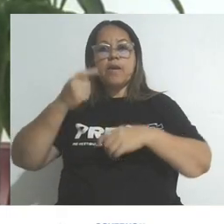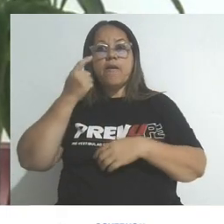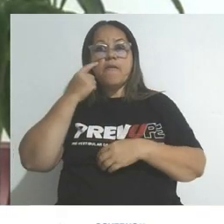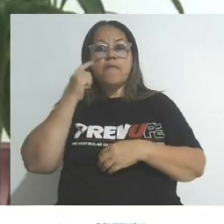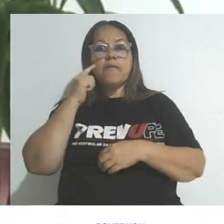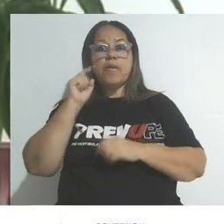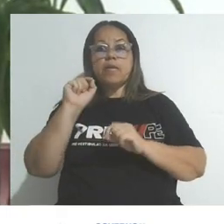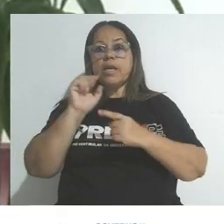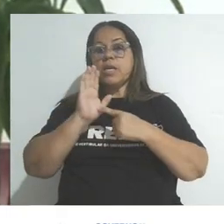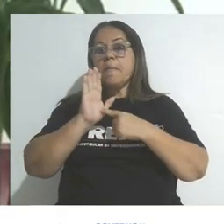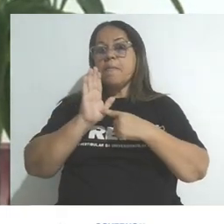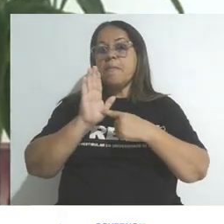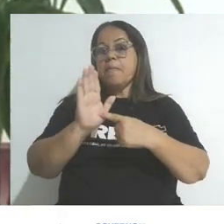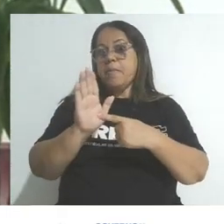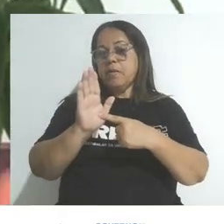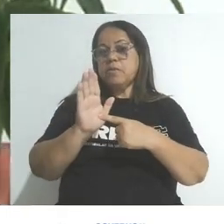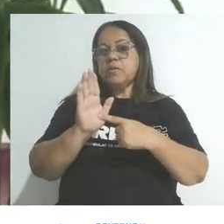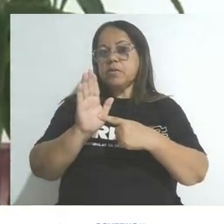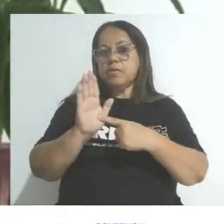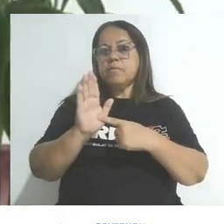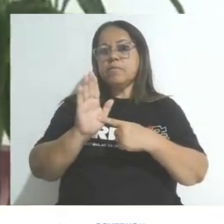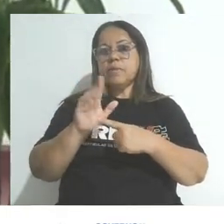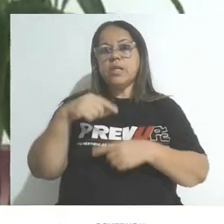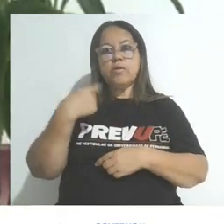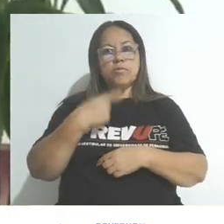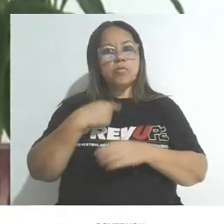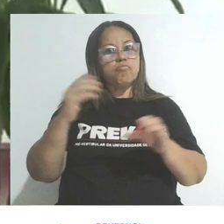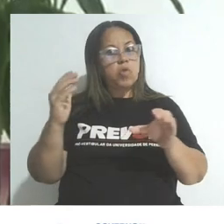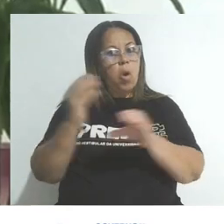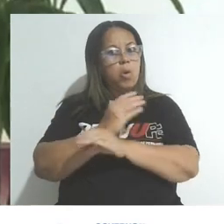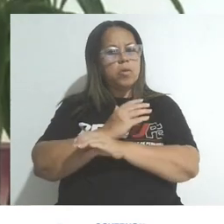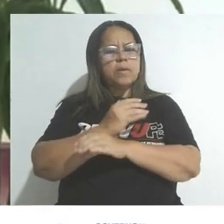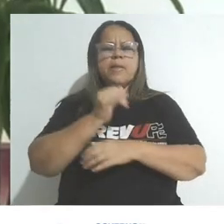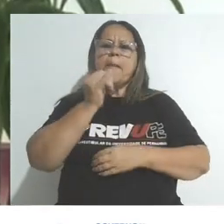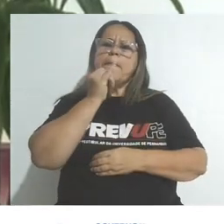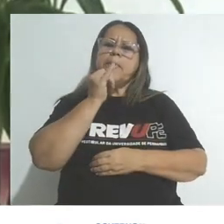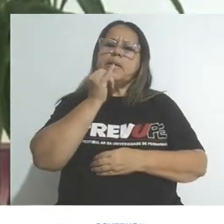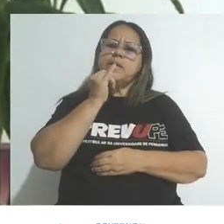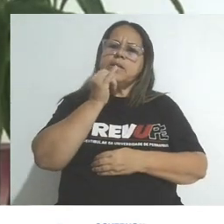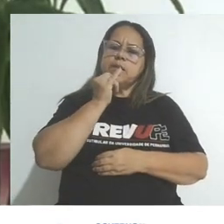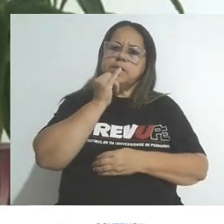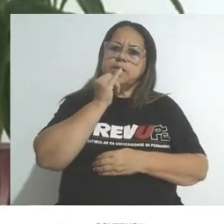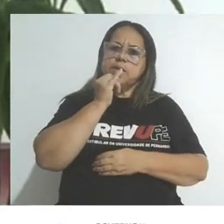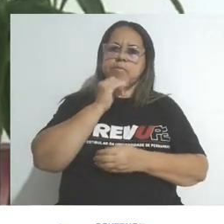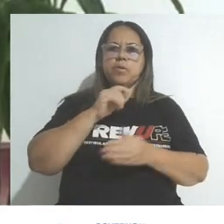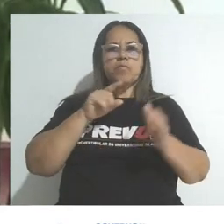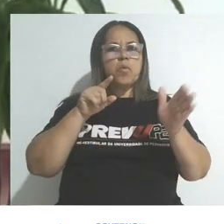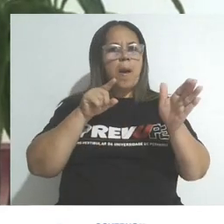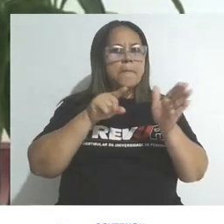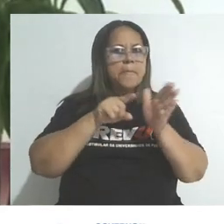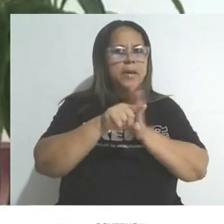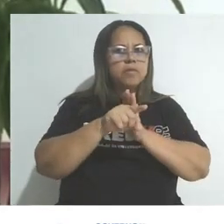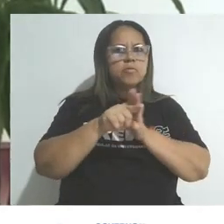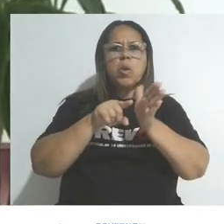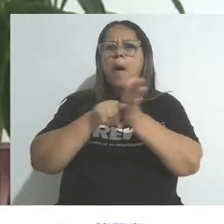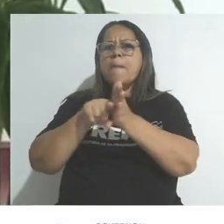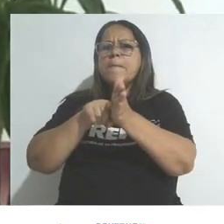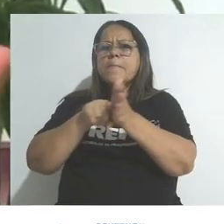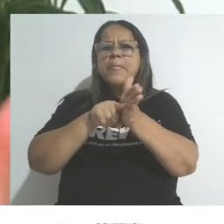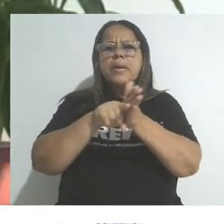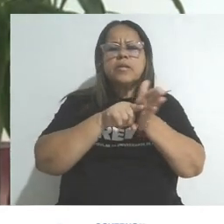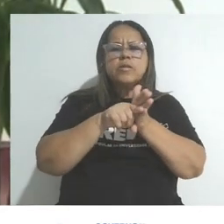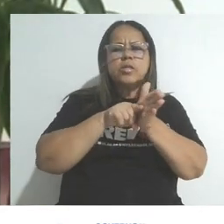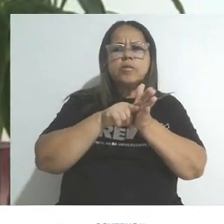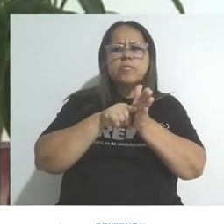dados representam para poder fazermos inferências. Por exemplo, partir de uma pergunta de pesquisa. O